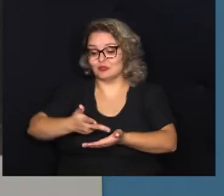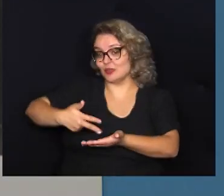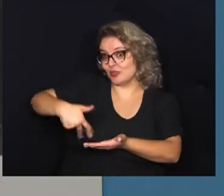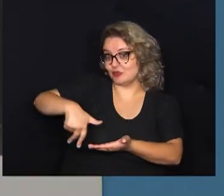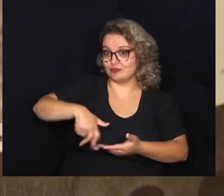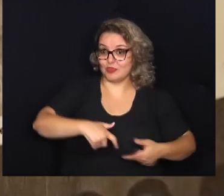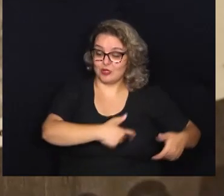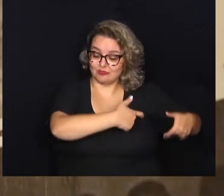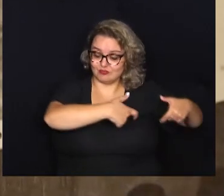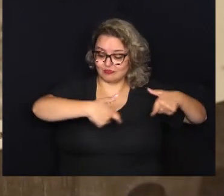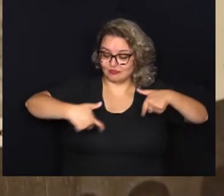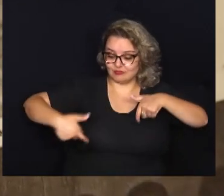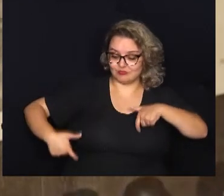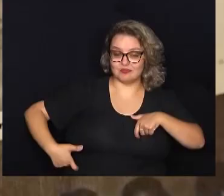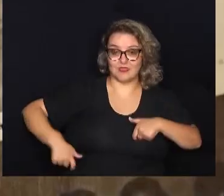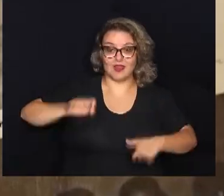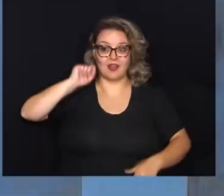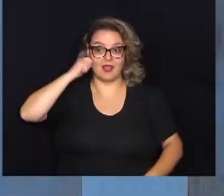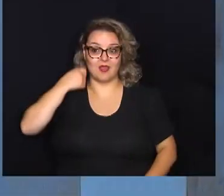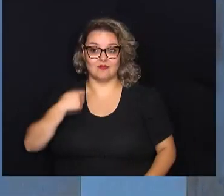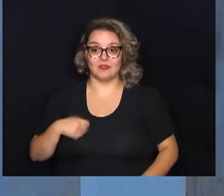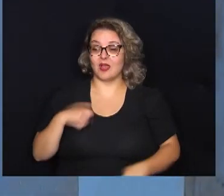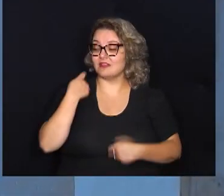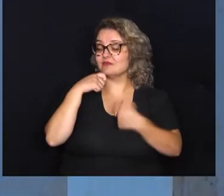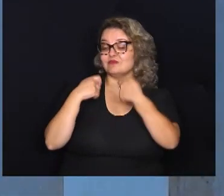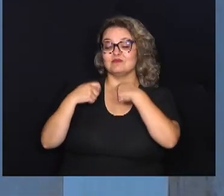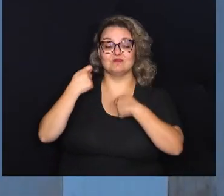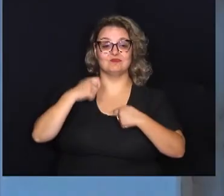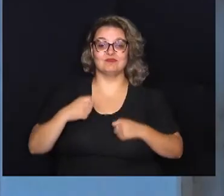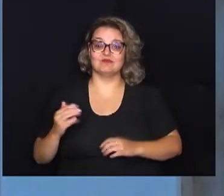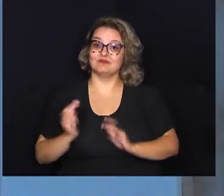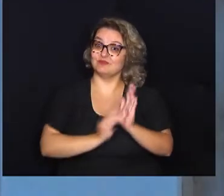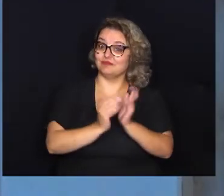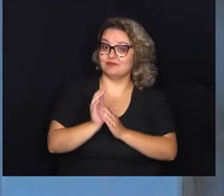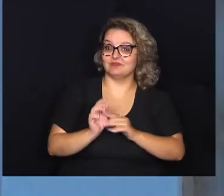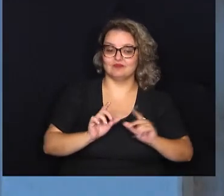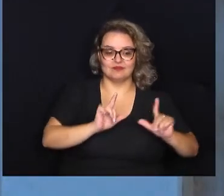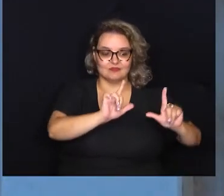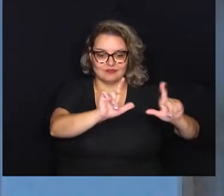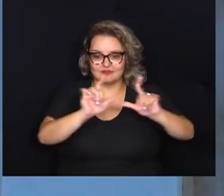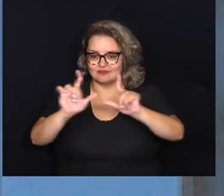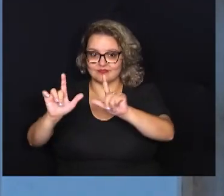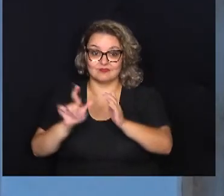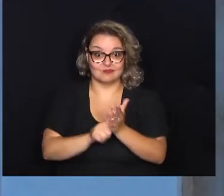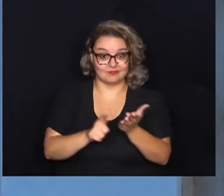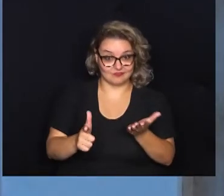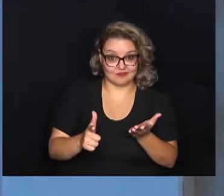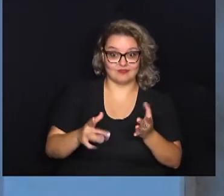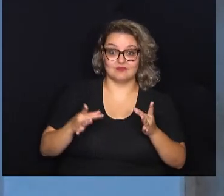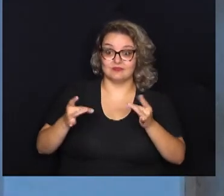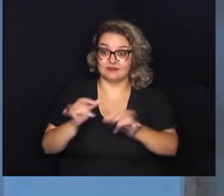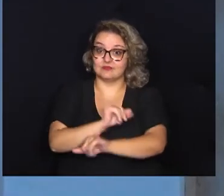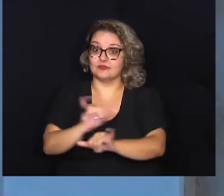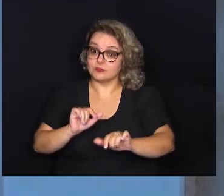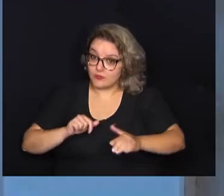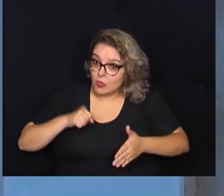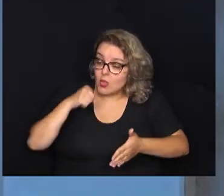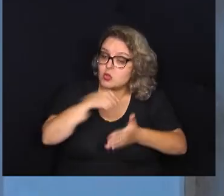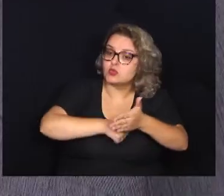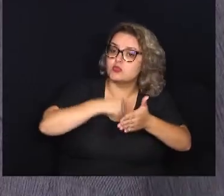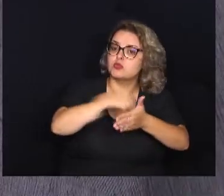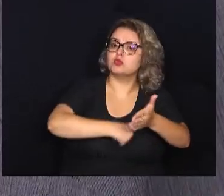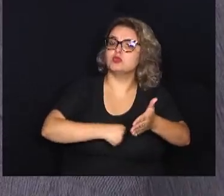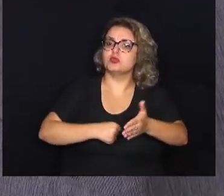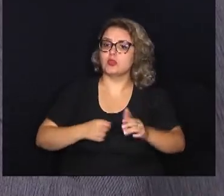daquela época, concursos de beleza, recortes de jornais, folhetos da luta do povo negro contra o